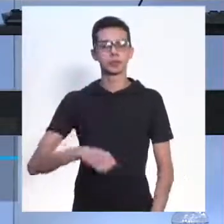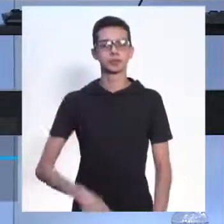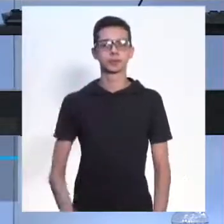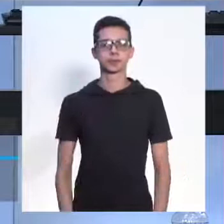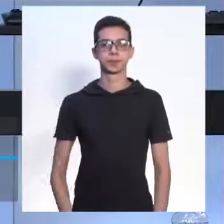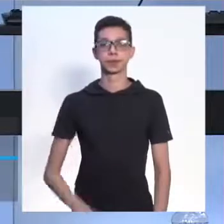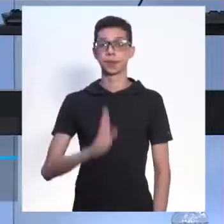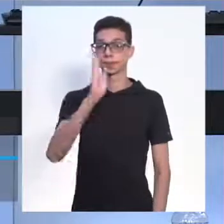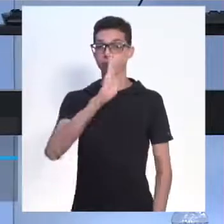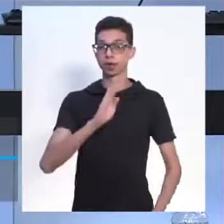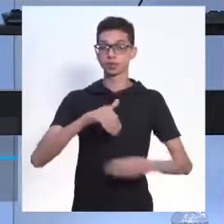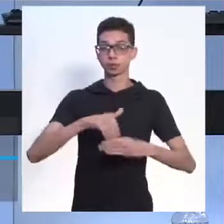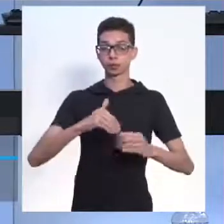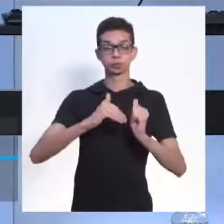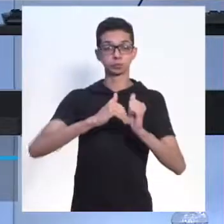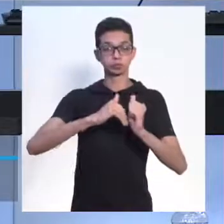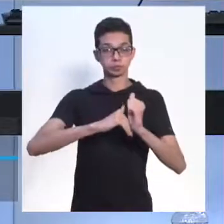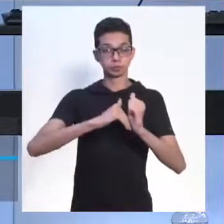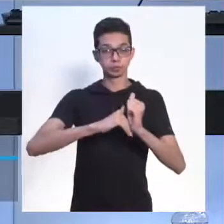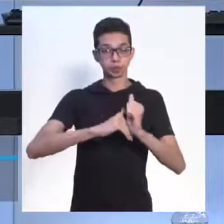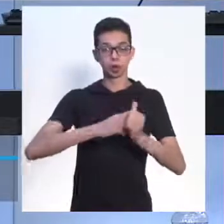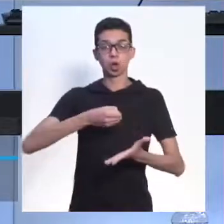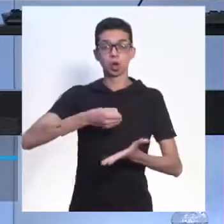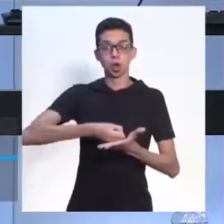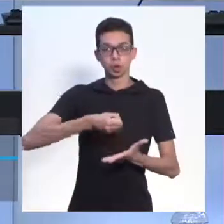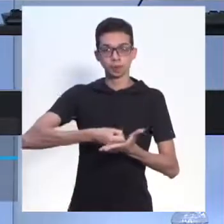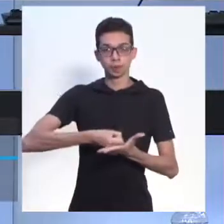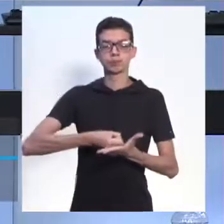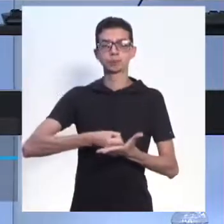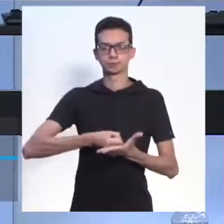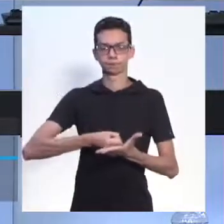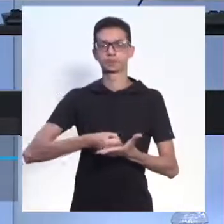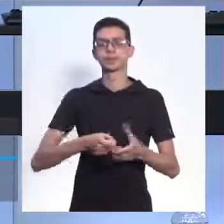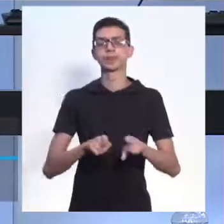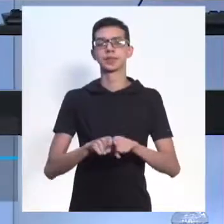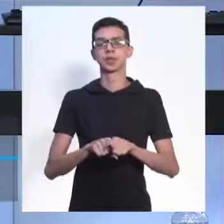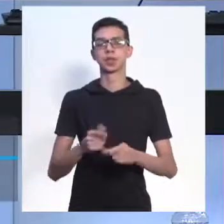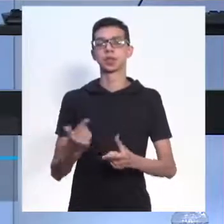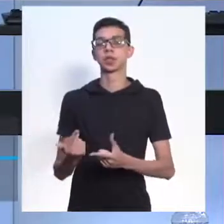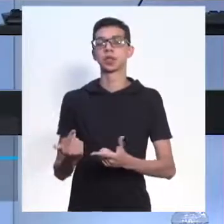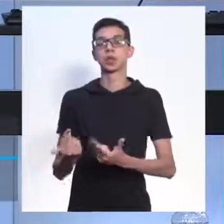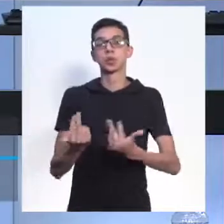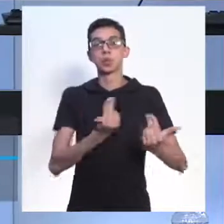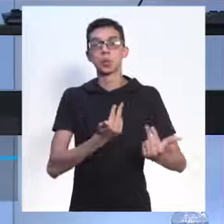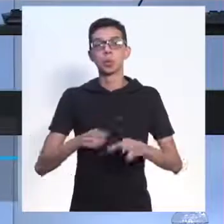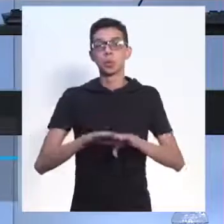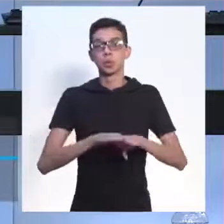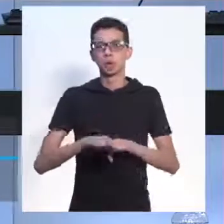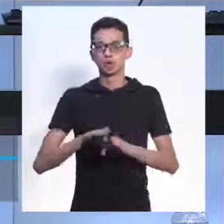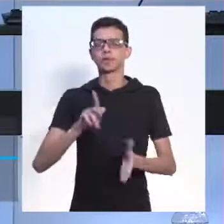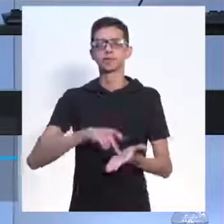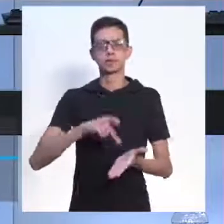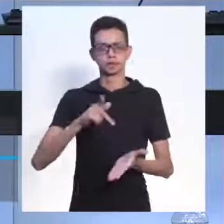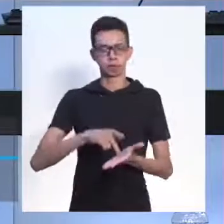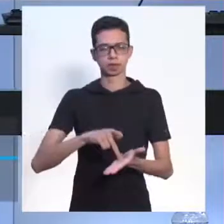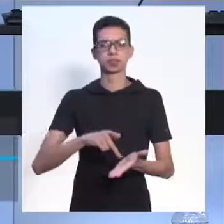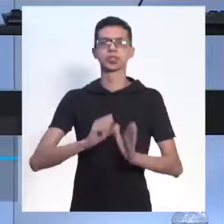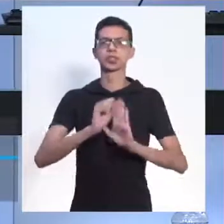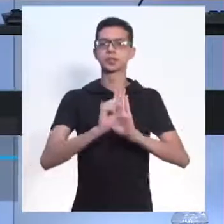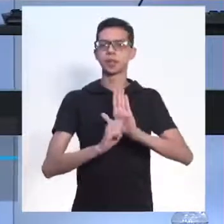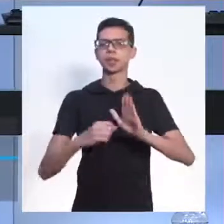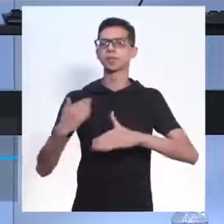voto no Brasil é secreto obrigatório direto igual Exatamente é uma conquista ao longo dos